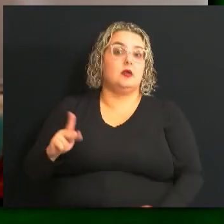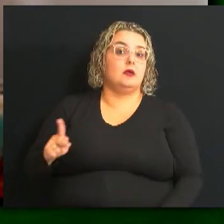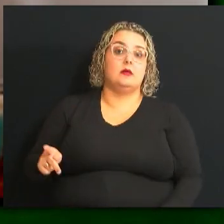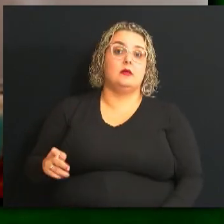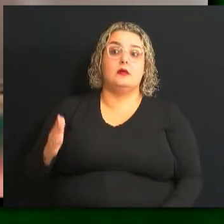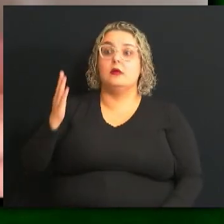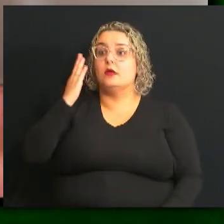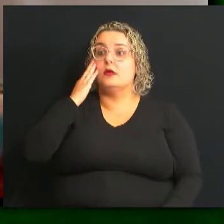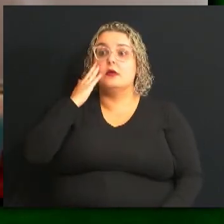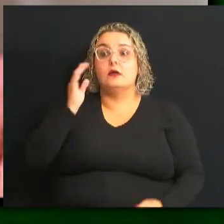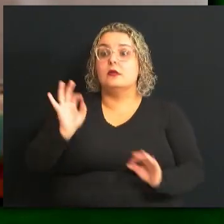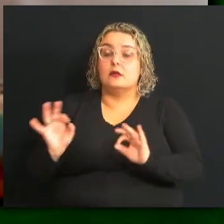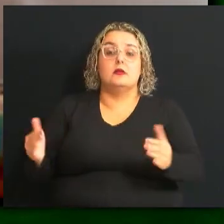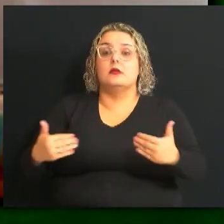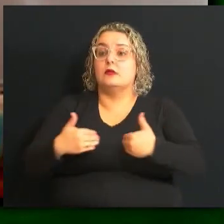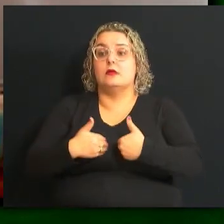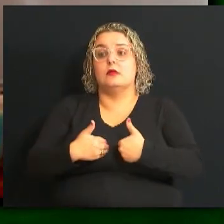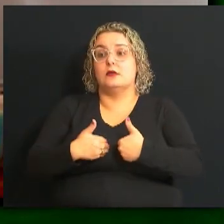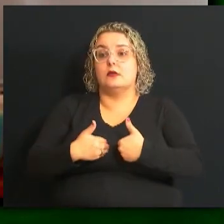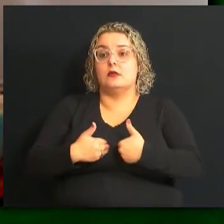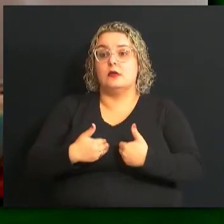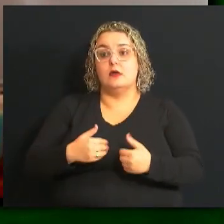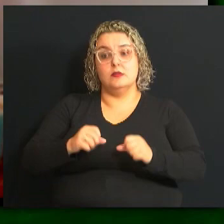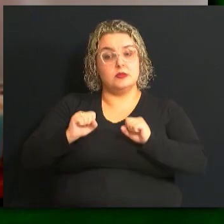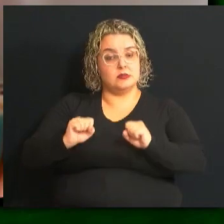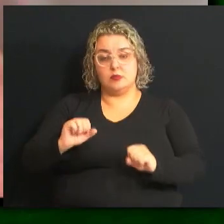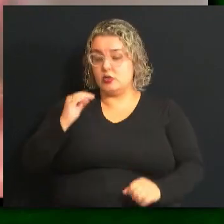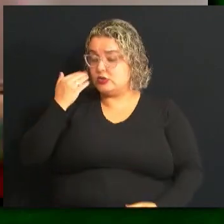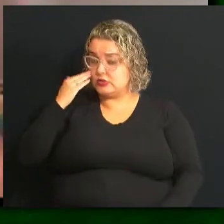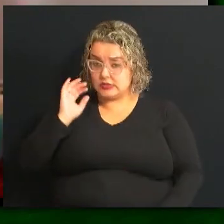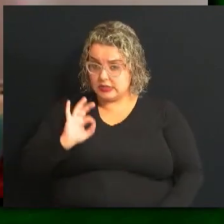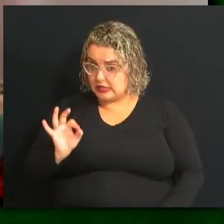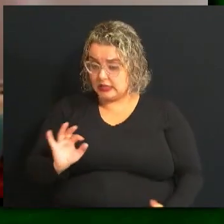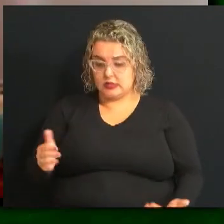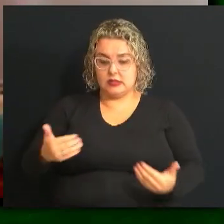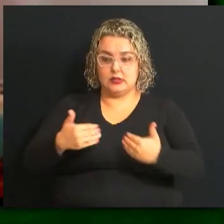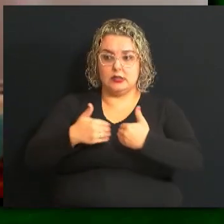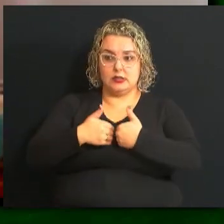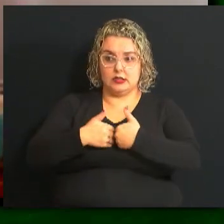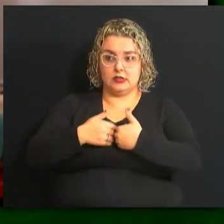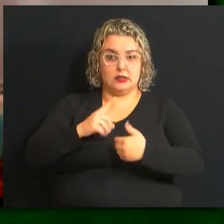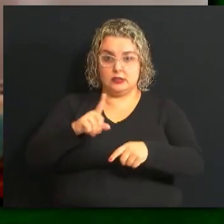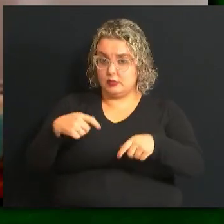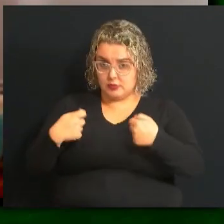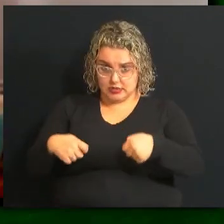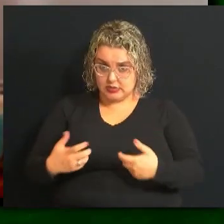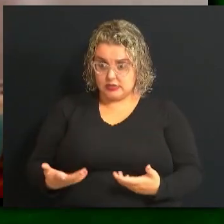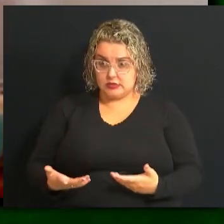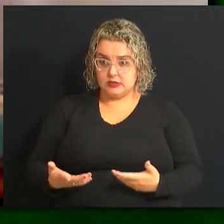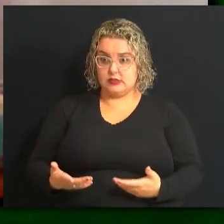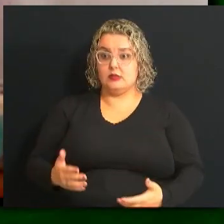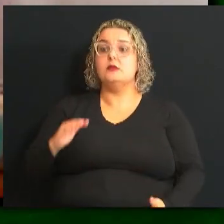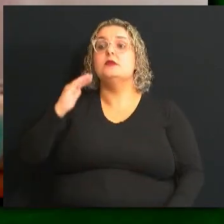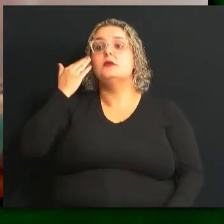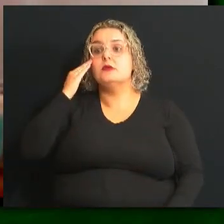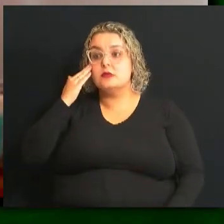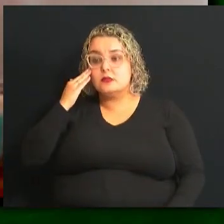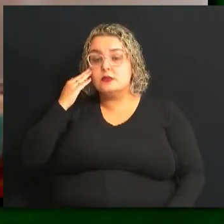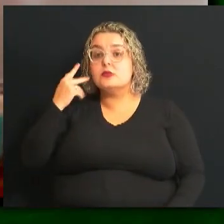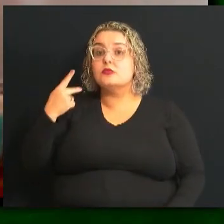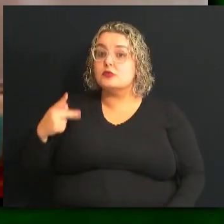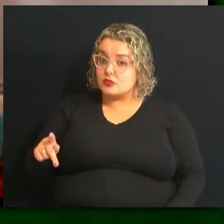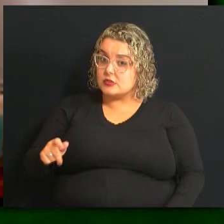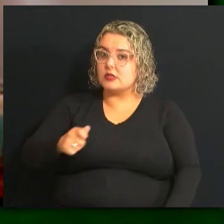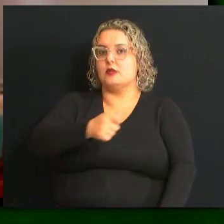de autismo. Você pode não entender de autismo, na verdade nem precisa. Você tem que entender do seu aluno, você tem